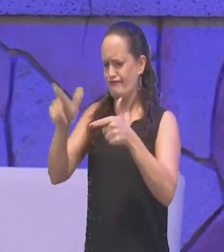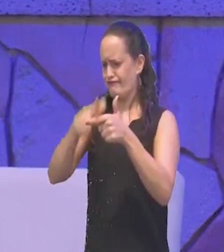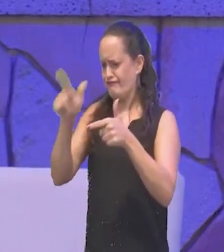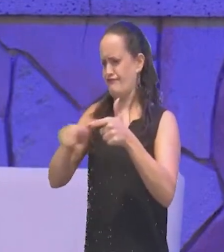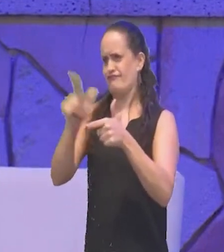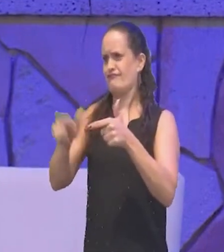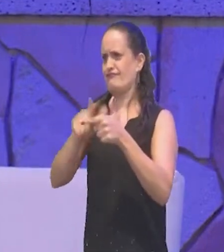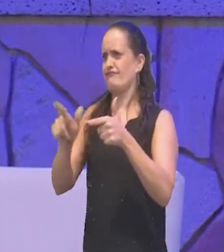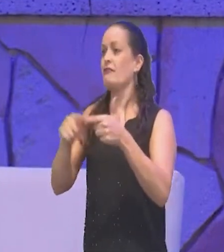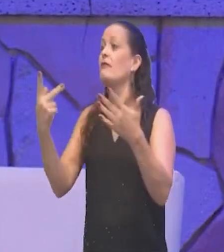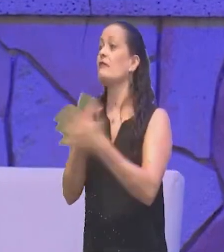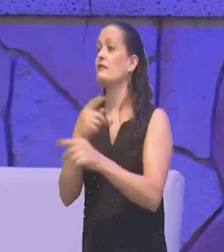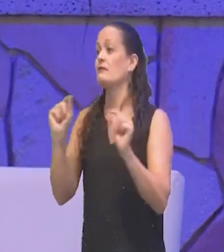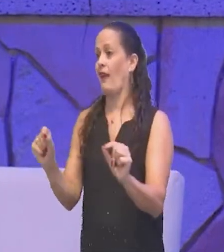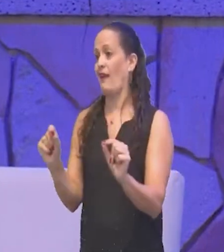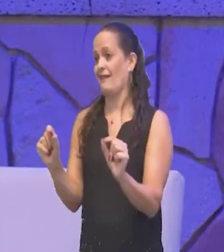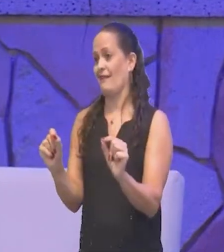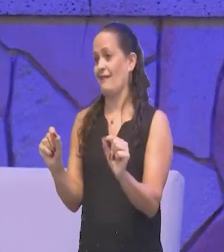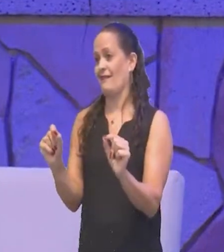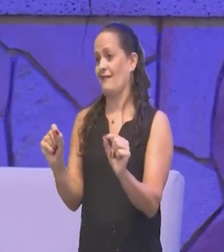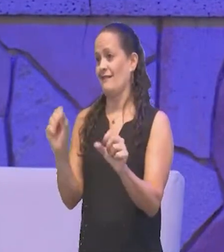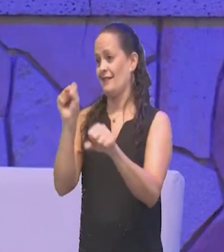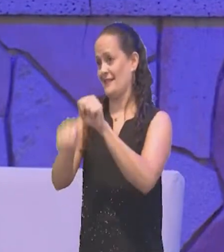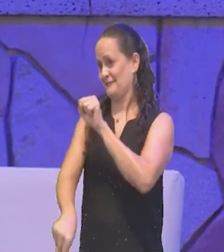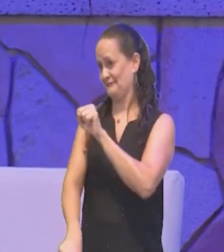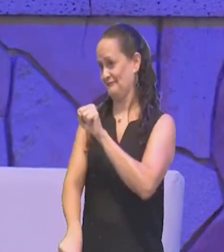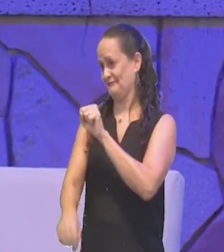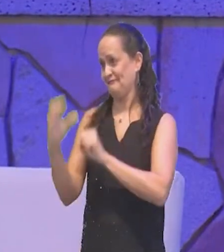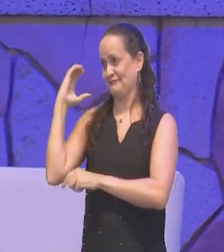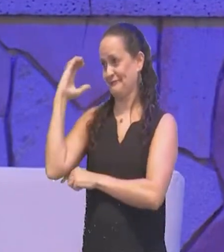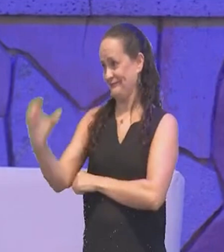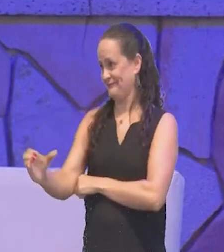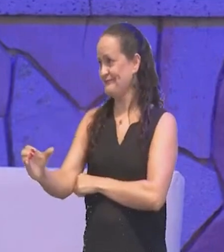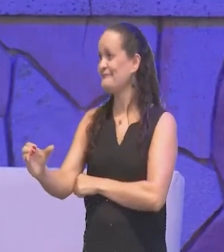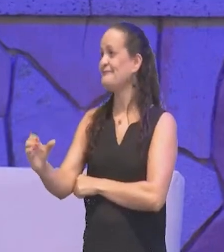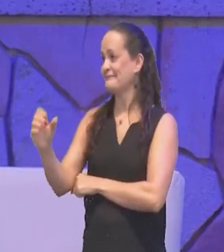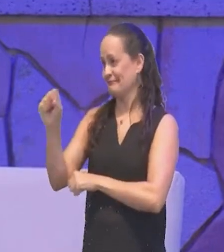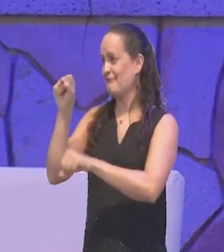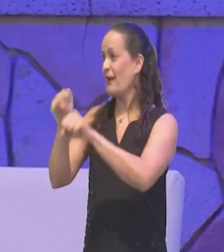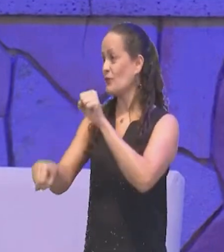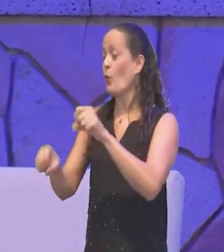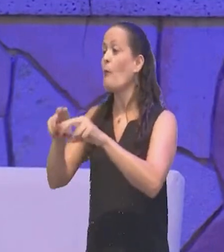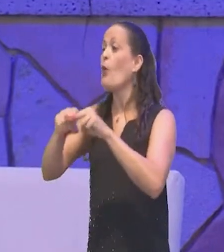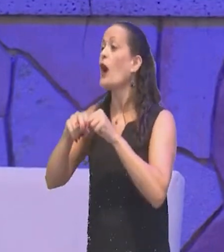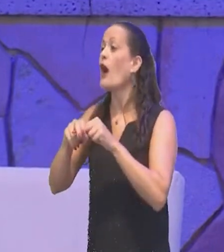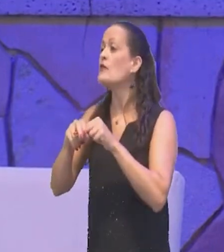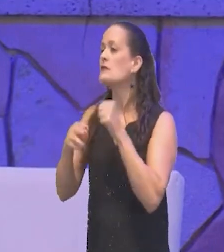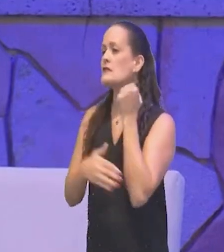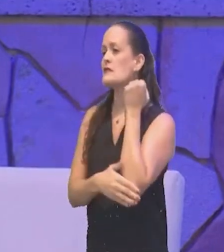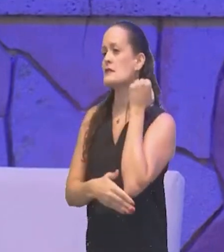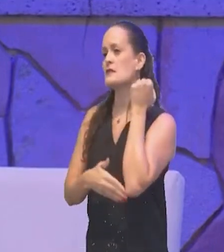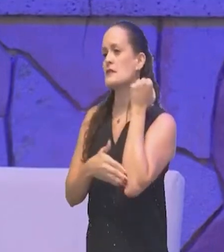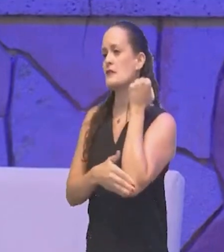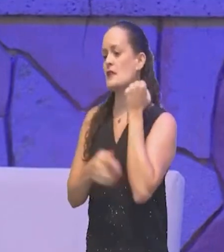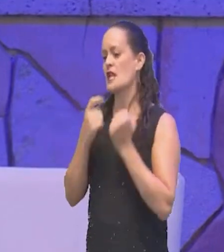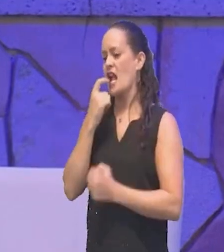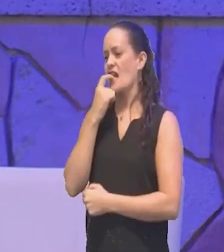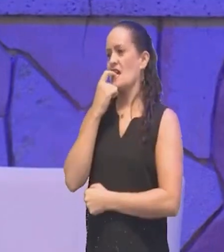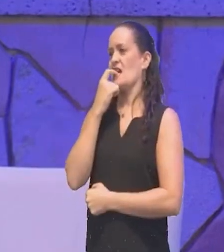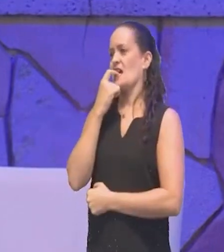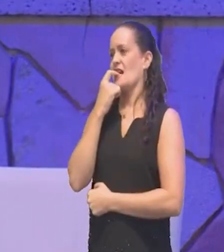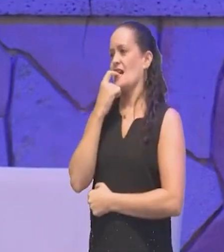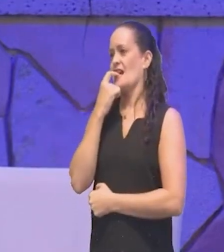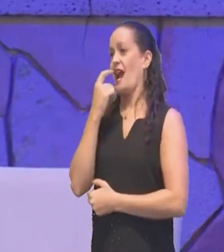qualquer tempo, incluindo a nossa família hoje, mas tomado pelo ciúme e pela inveja, este